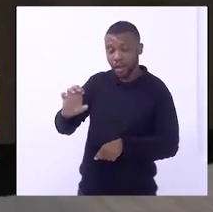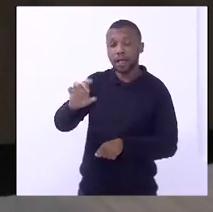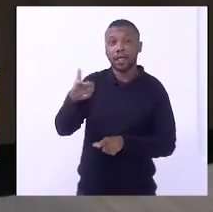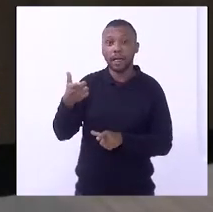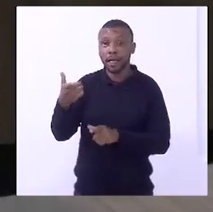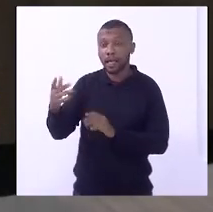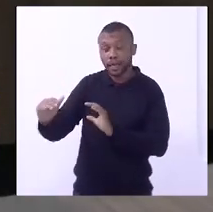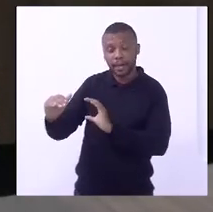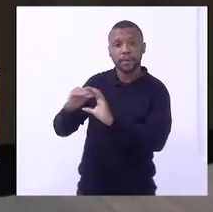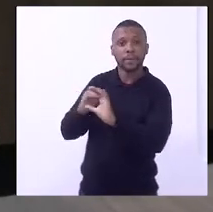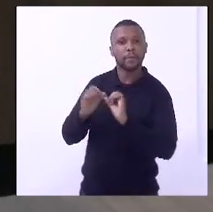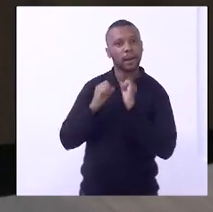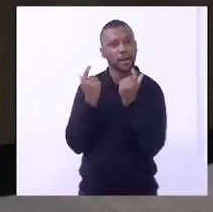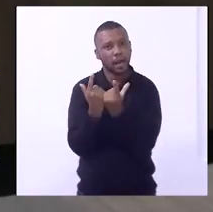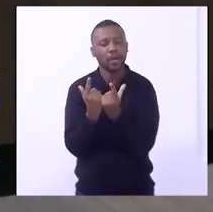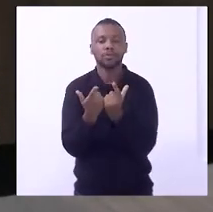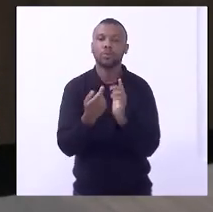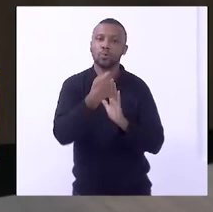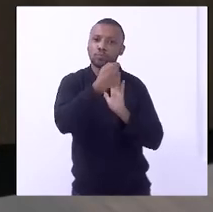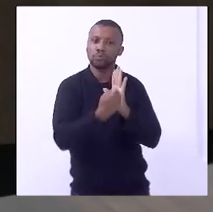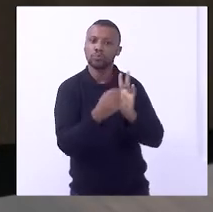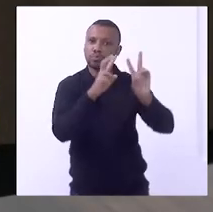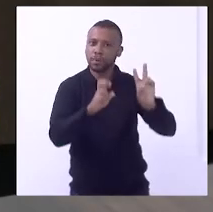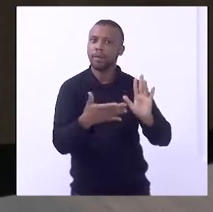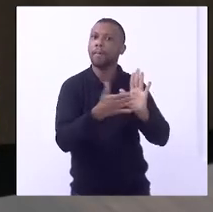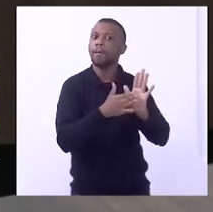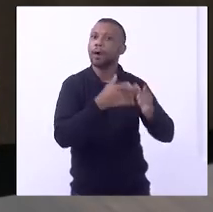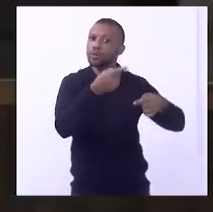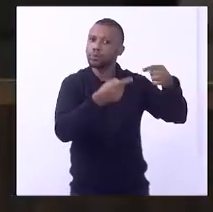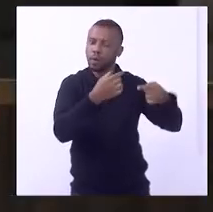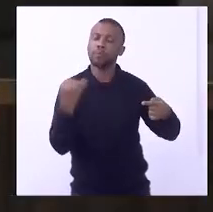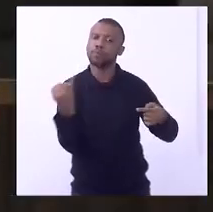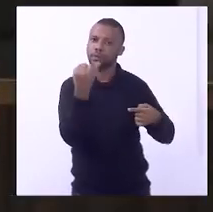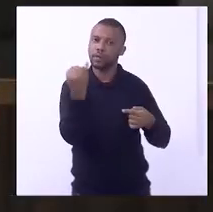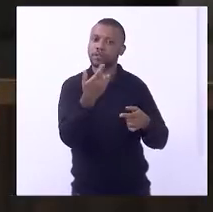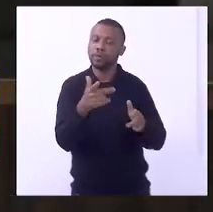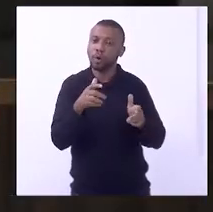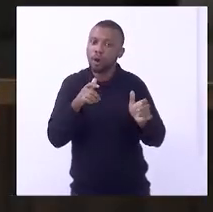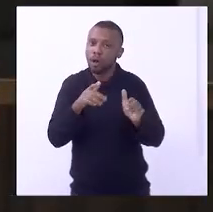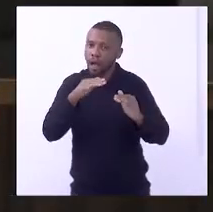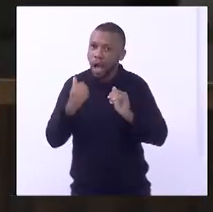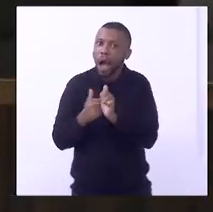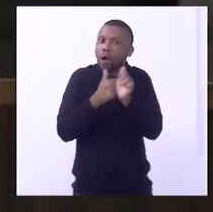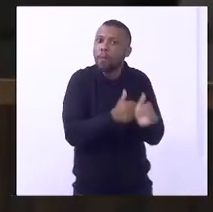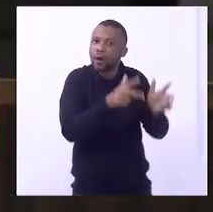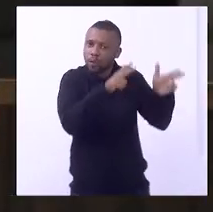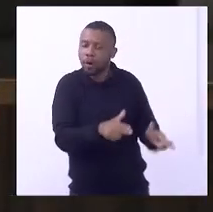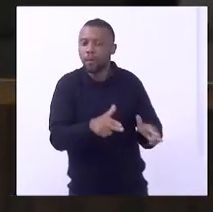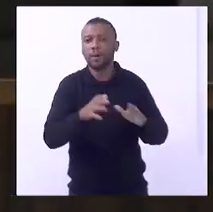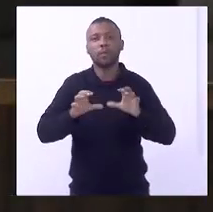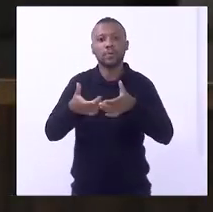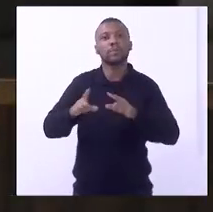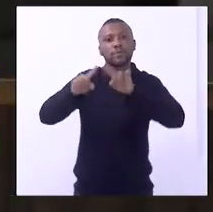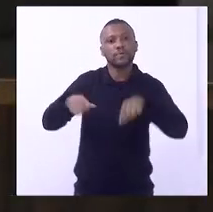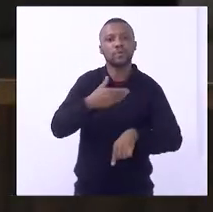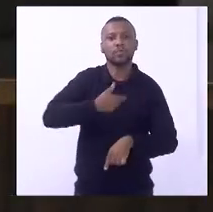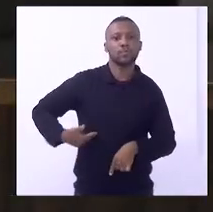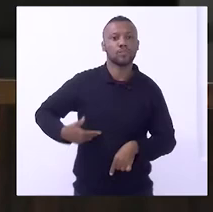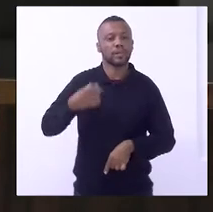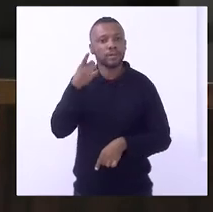Portanto, favorável no mérito, nos termos do substitutivo da CCJ. Pela Comissão de Servidores Públicos, deputado Rodrigo